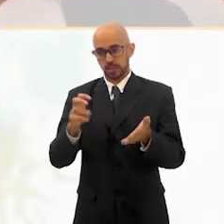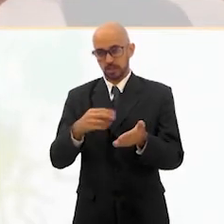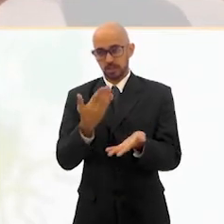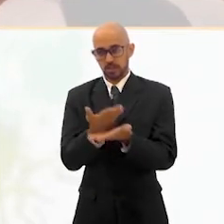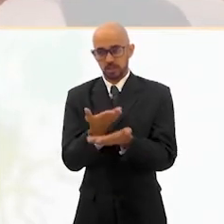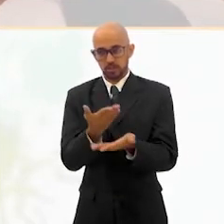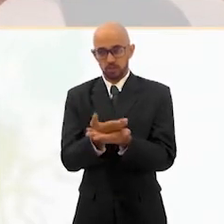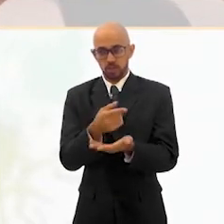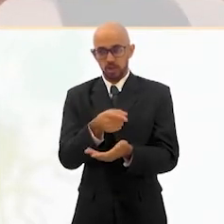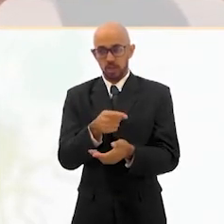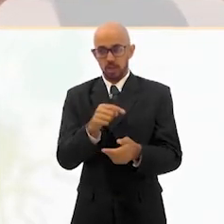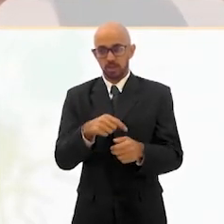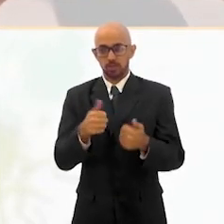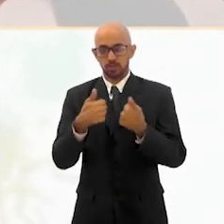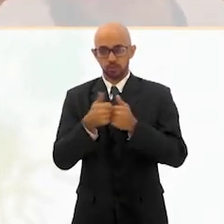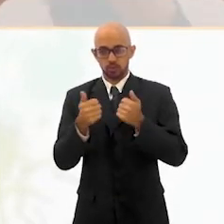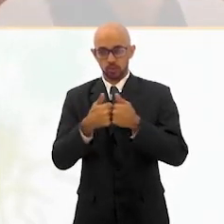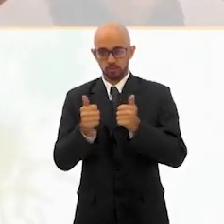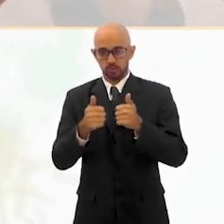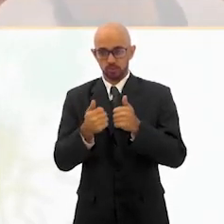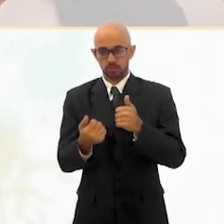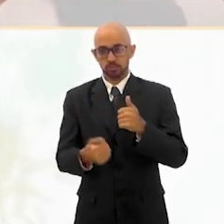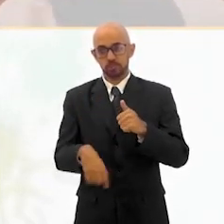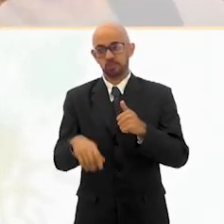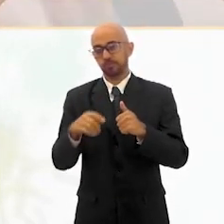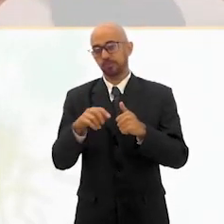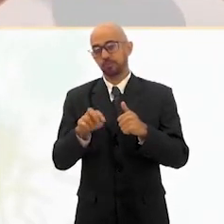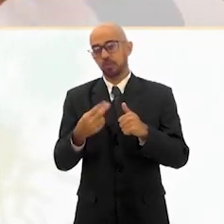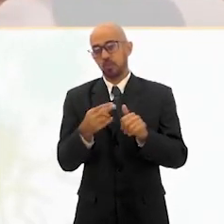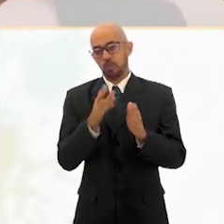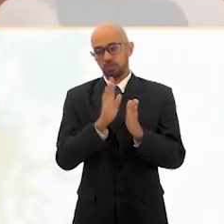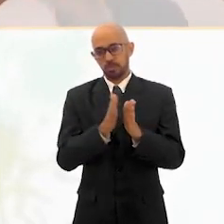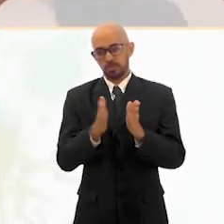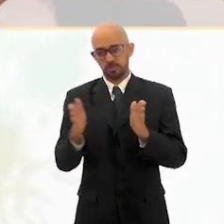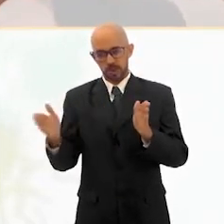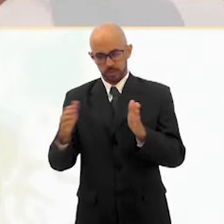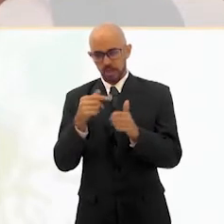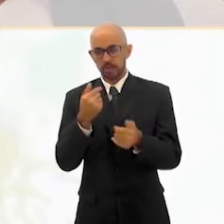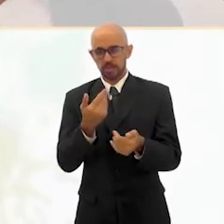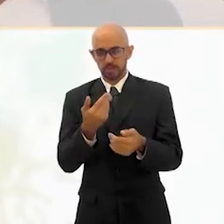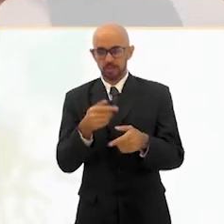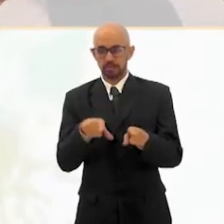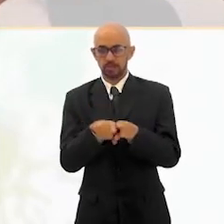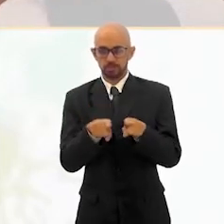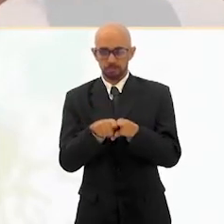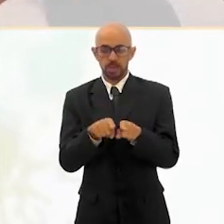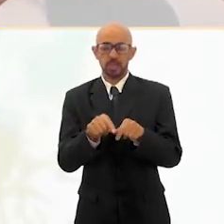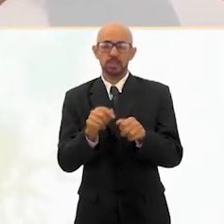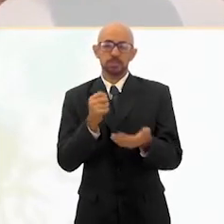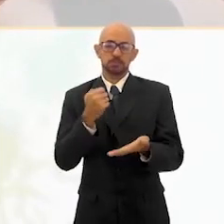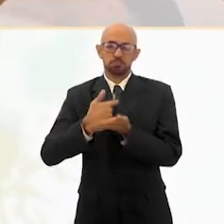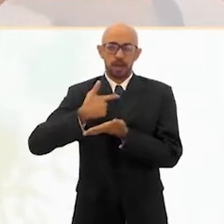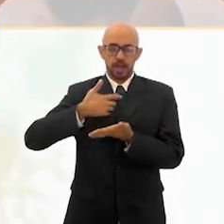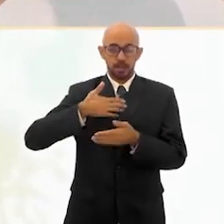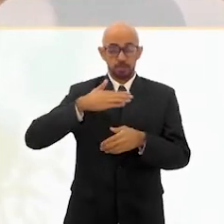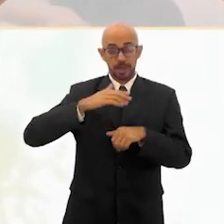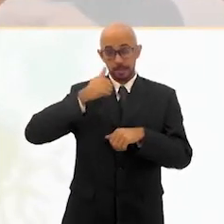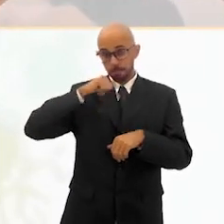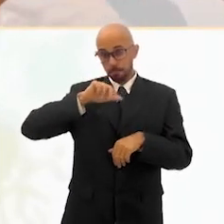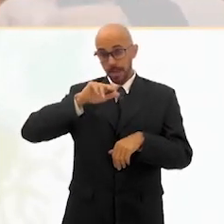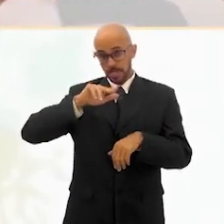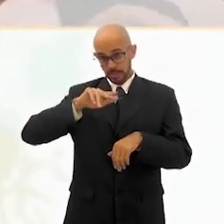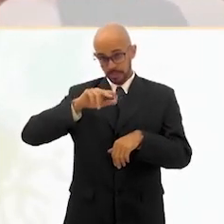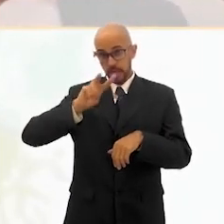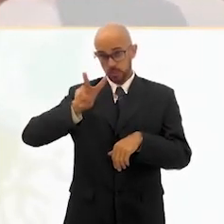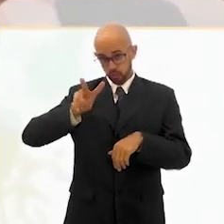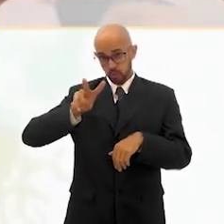um ônibus e ia para ou biblioteca. Depois, até minhas irmãs pagaram um curso pré-técnico para mim, e aí eu